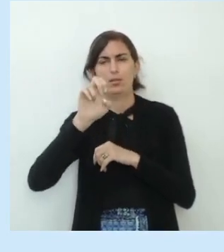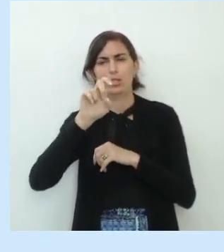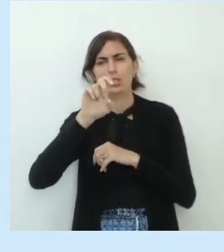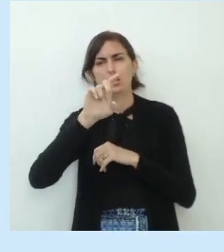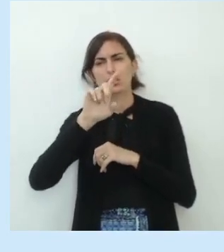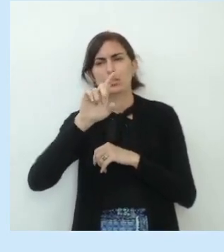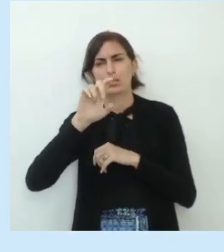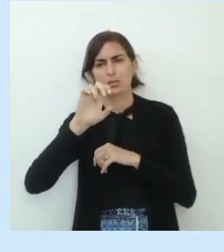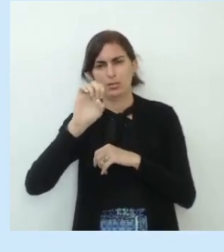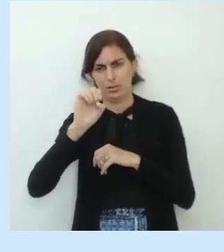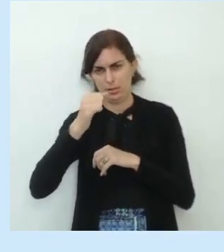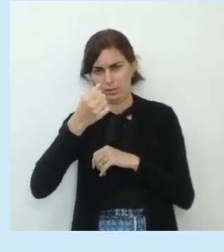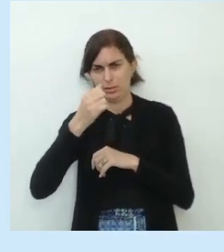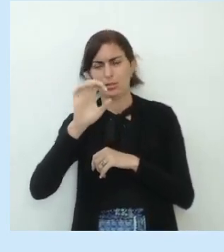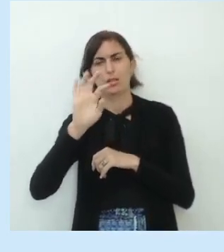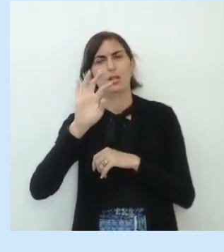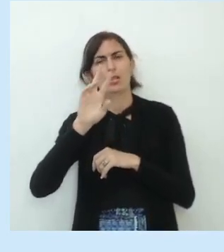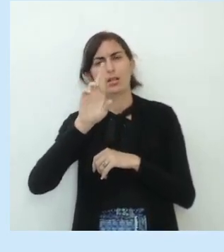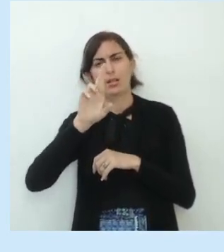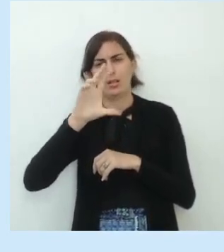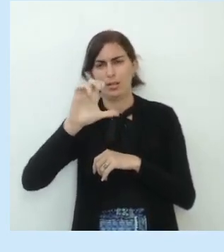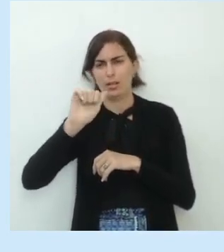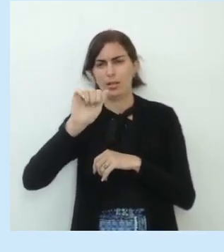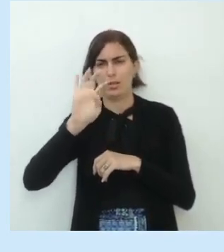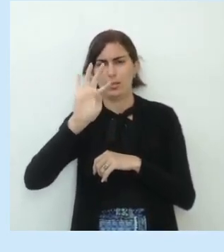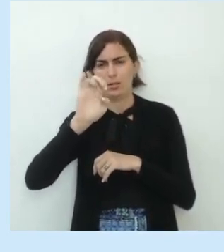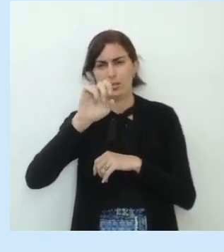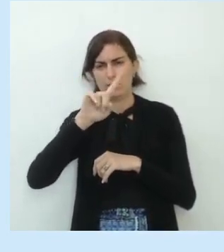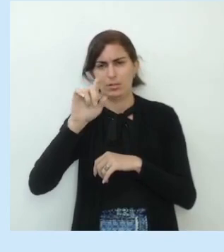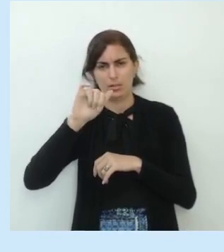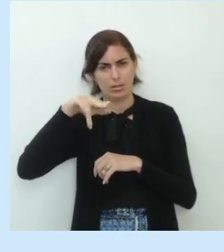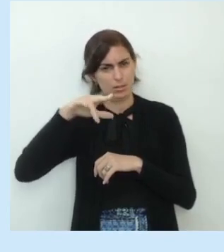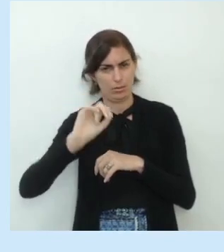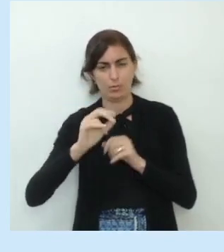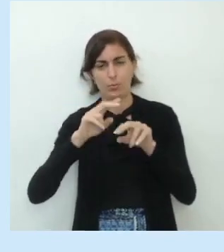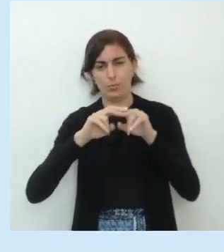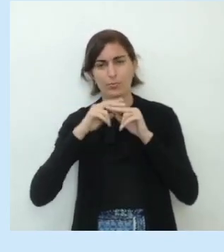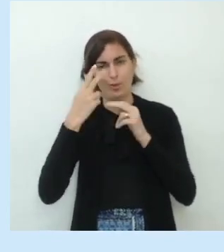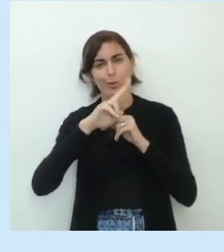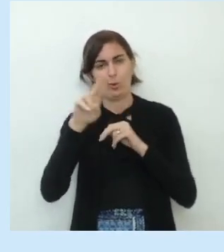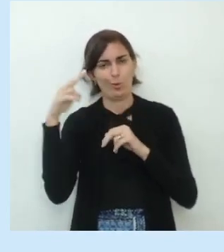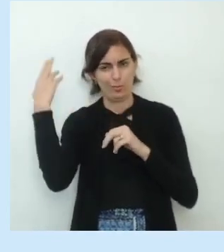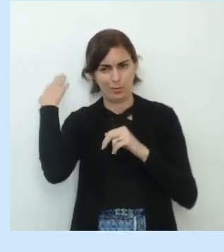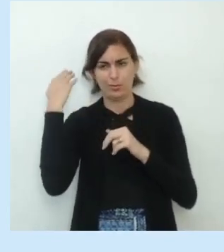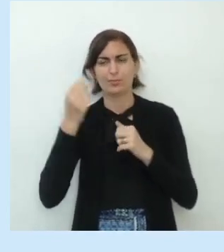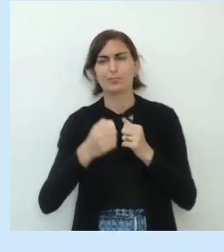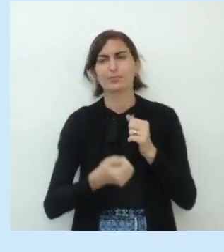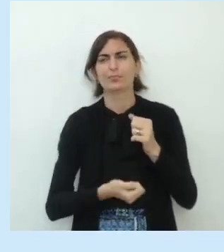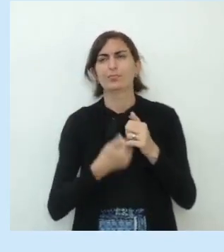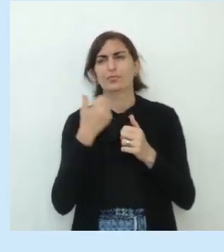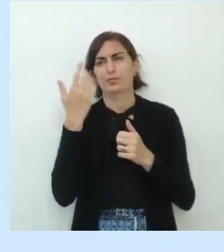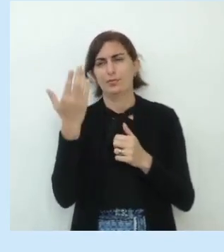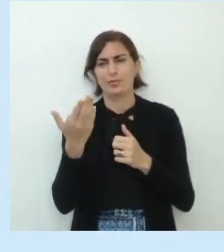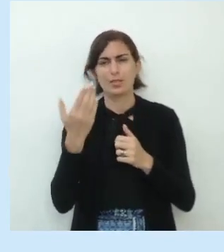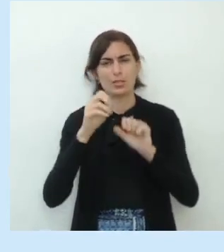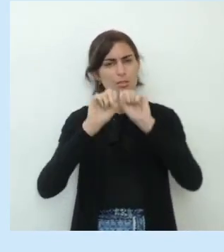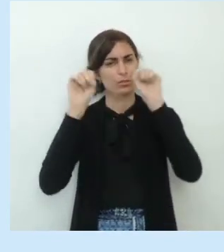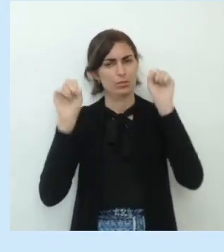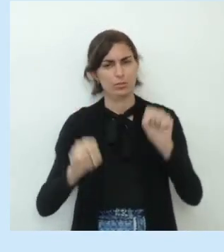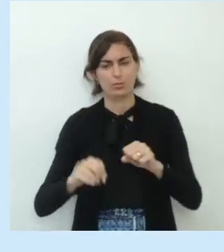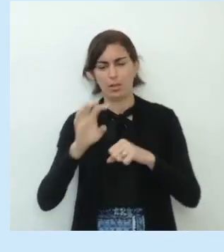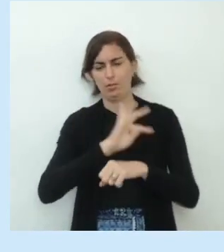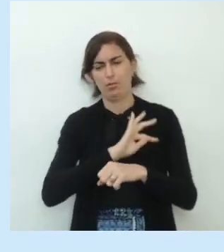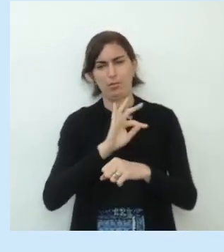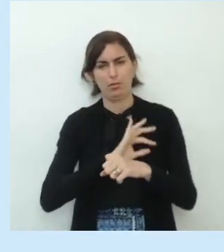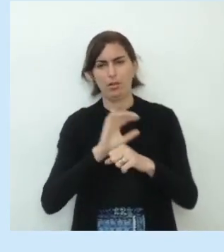homenagem a ele, recebeu esse nome e viveu aí até 1650 e é utilizado fundamentalmente para sistematizar a